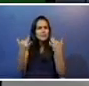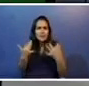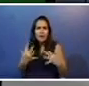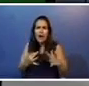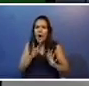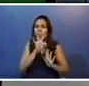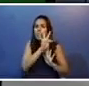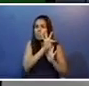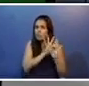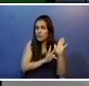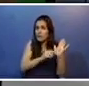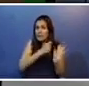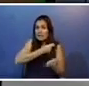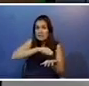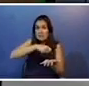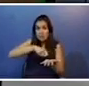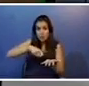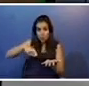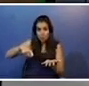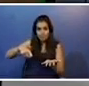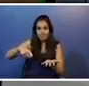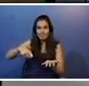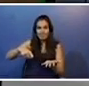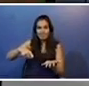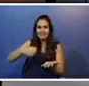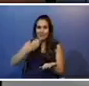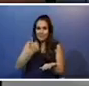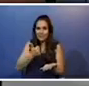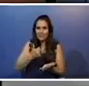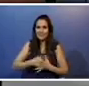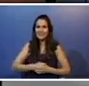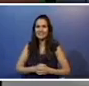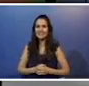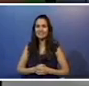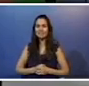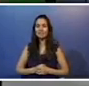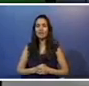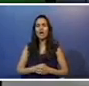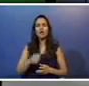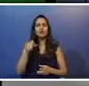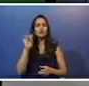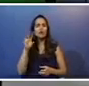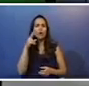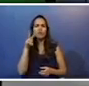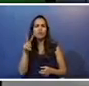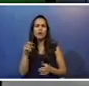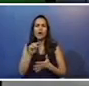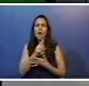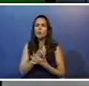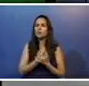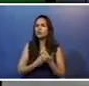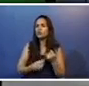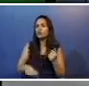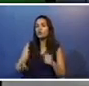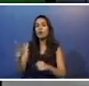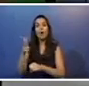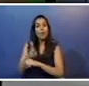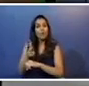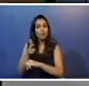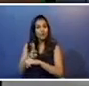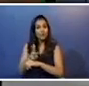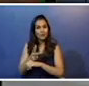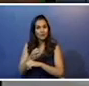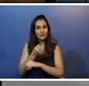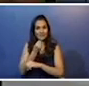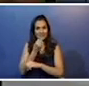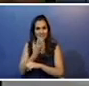pequeno textinho, tá? E o conteúdo do textinho está na nossa apostila. E nós também falamos agora, comentamos bastante